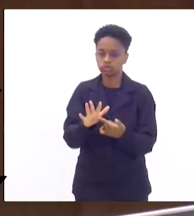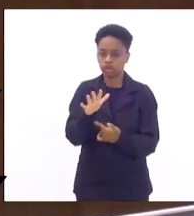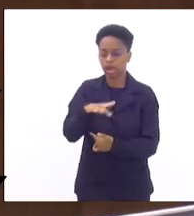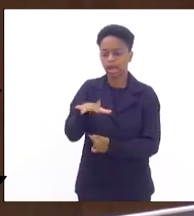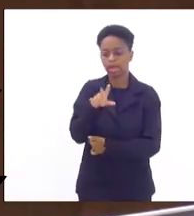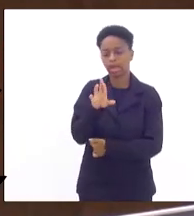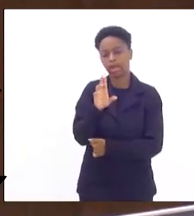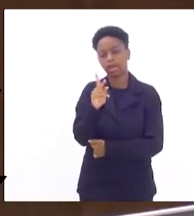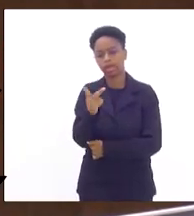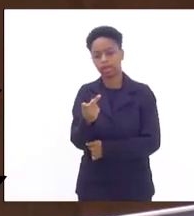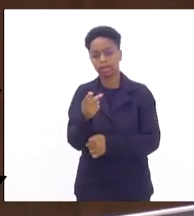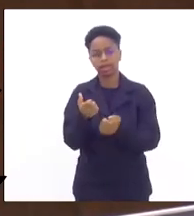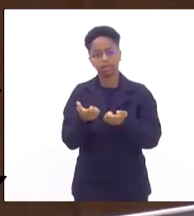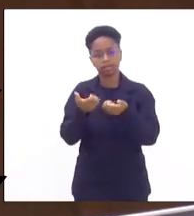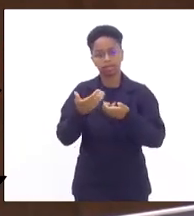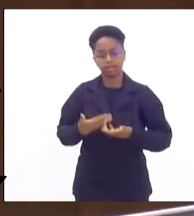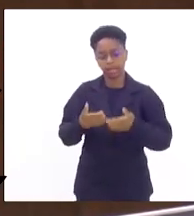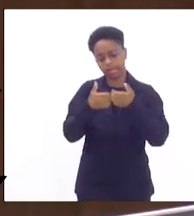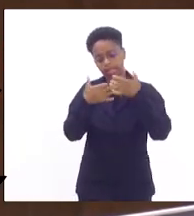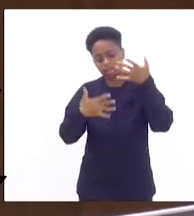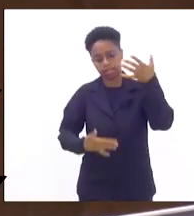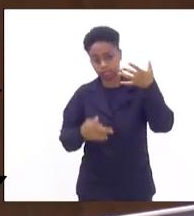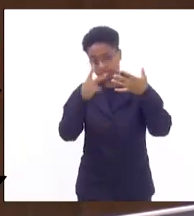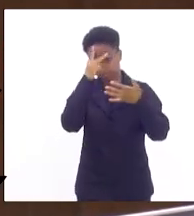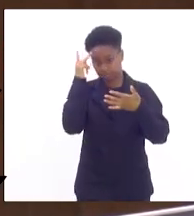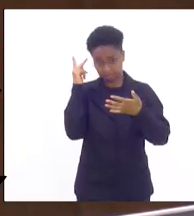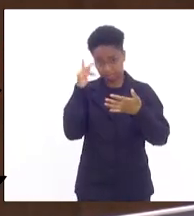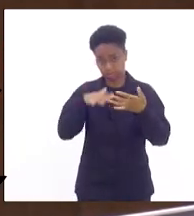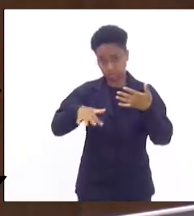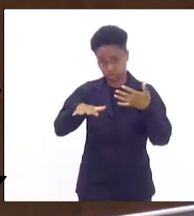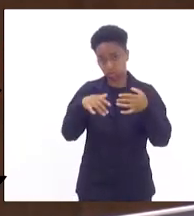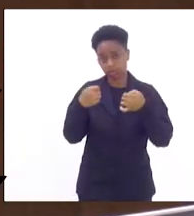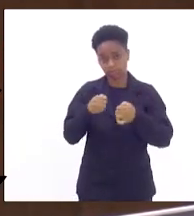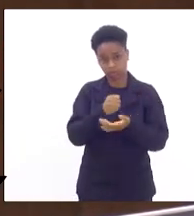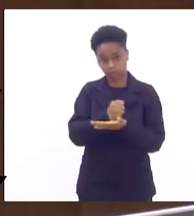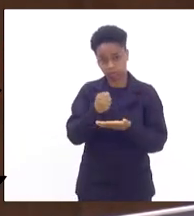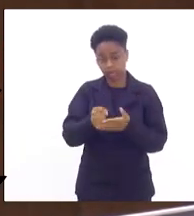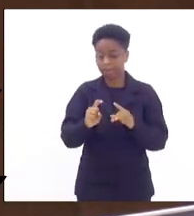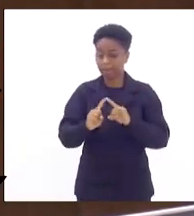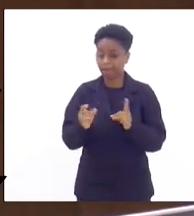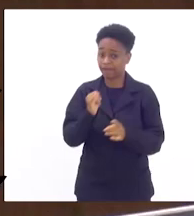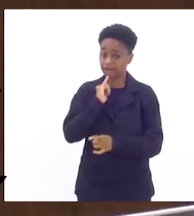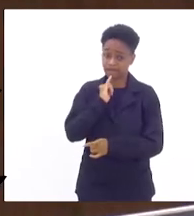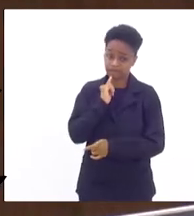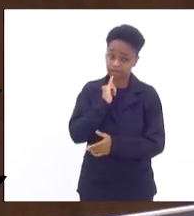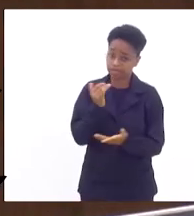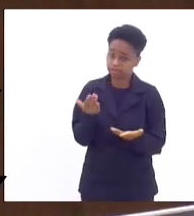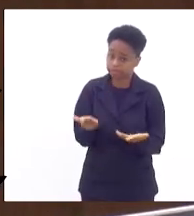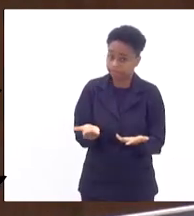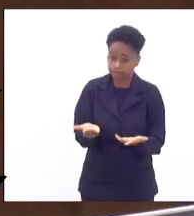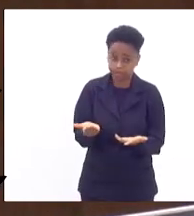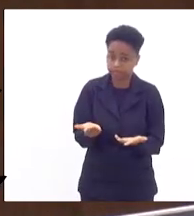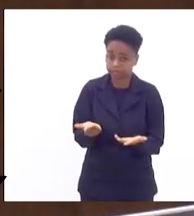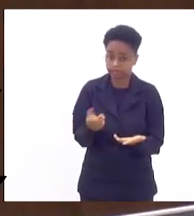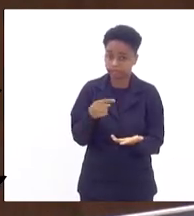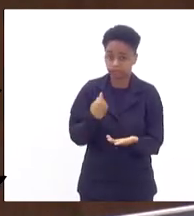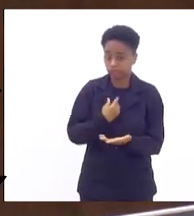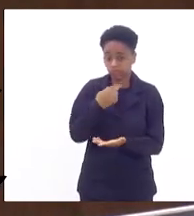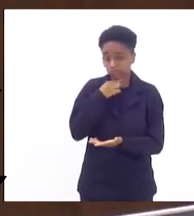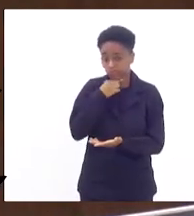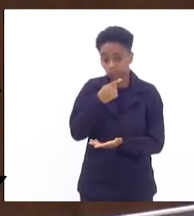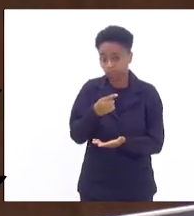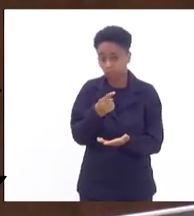para a gente lista de pessoal para a gente contratar. Mas, infelizmente, nós não conseguimos